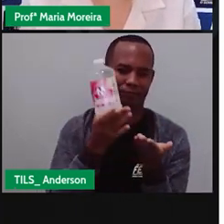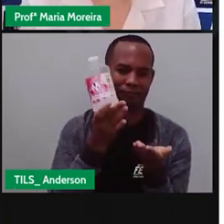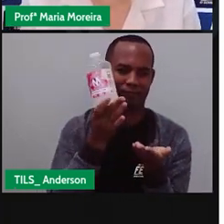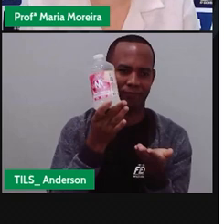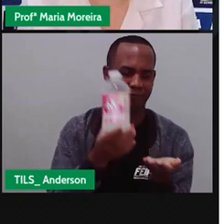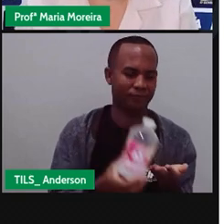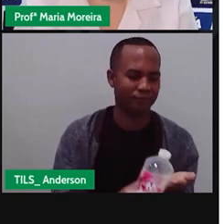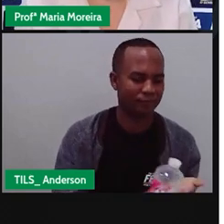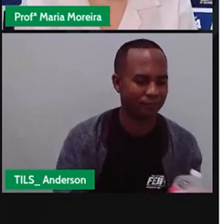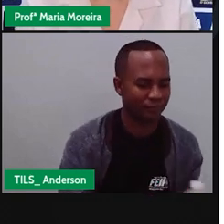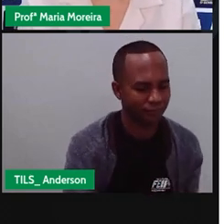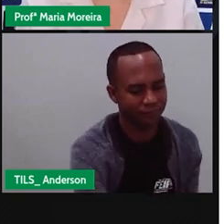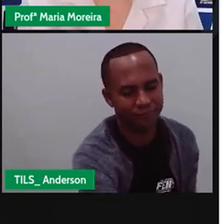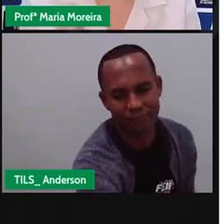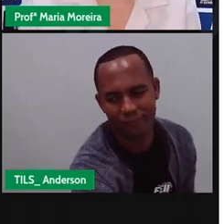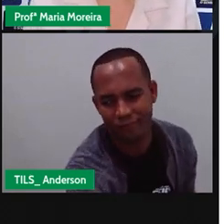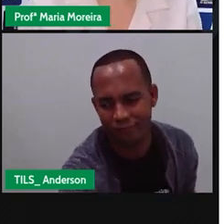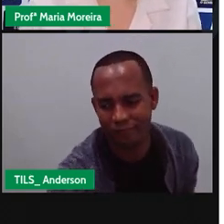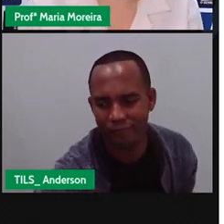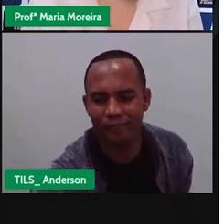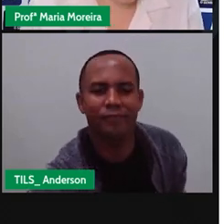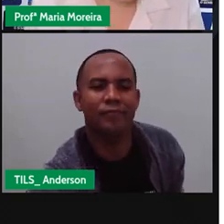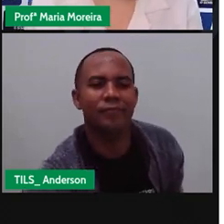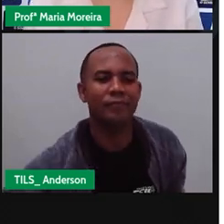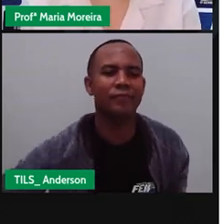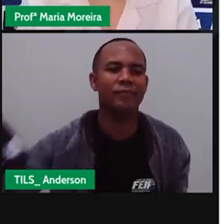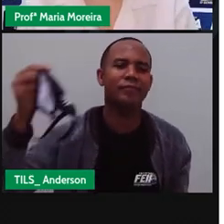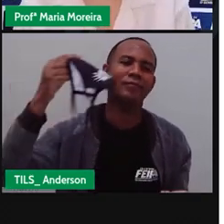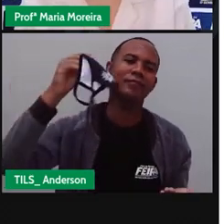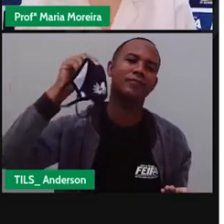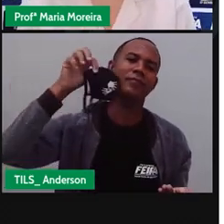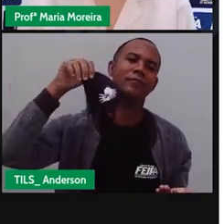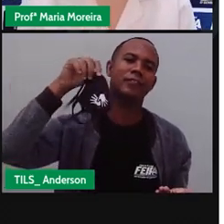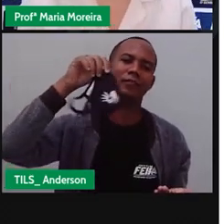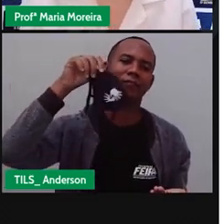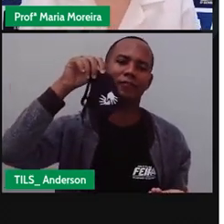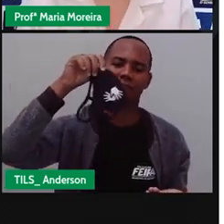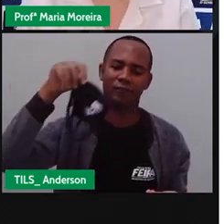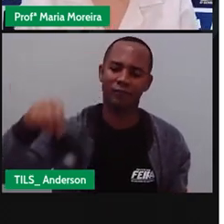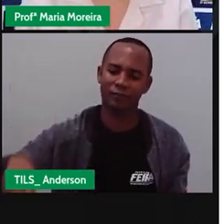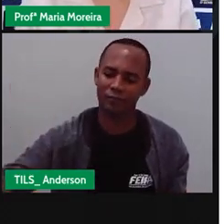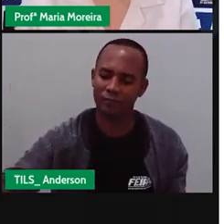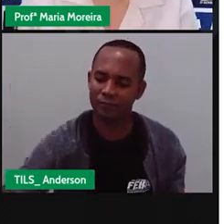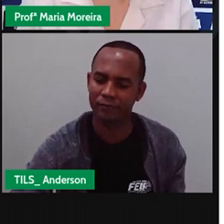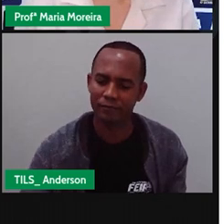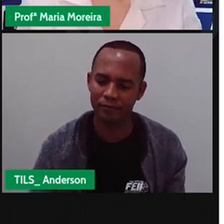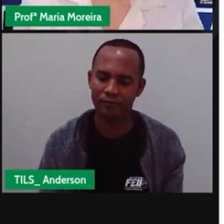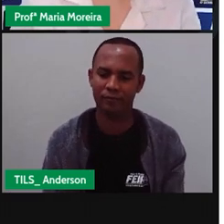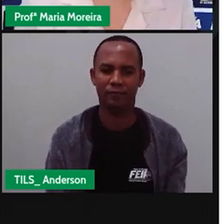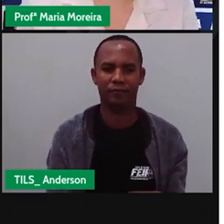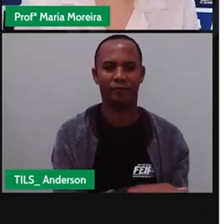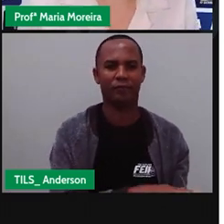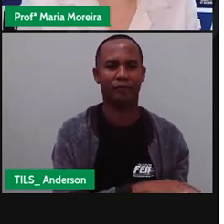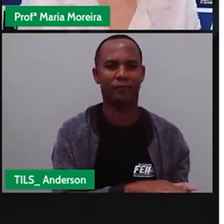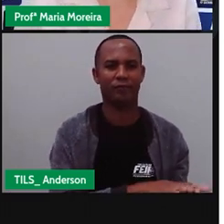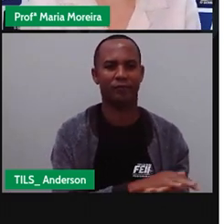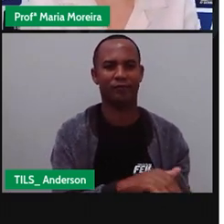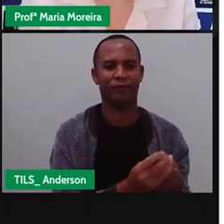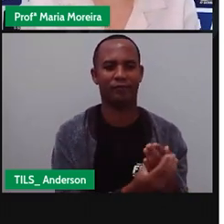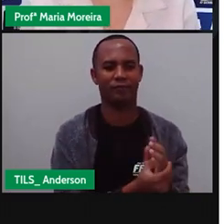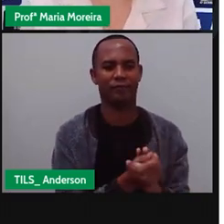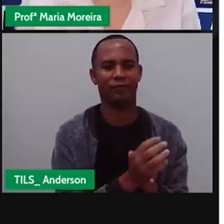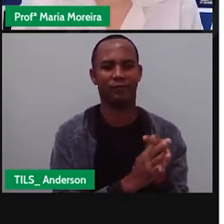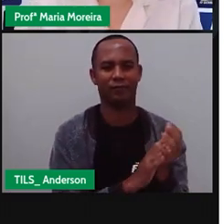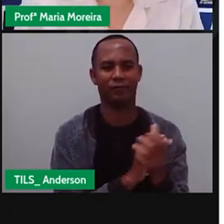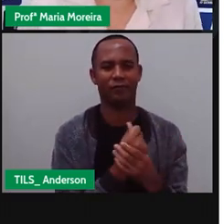gel, usem máscara. Pratiquem, se possível for, pratiquem isolamento social, distanciamento social. Fiquem bem guardadinhos para que em